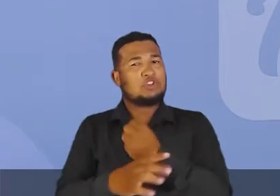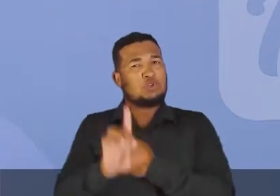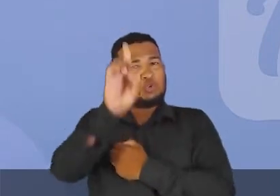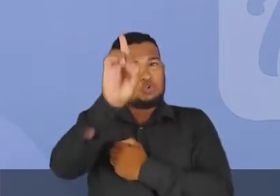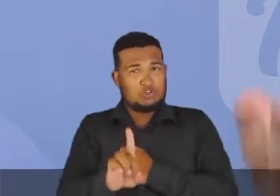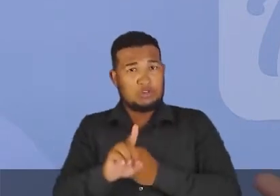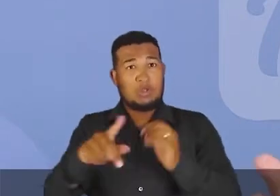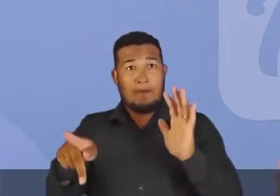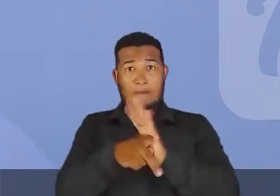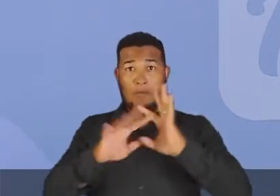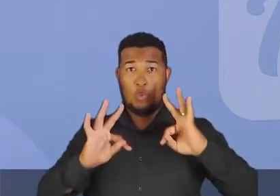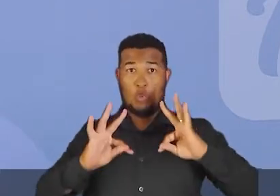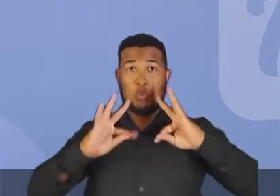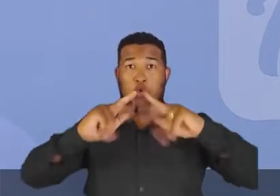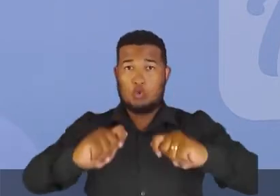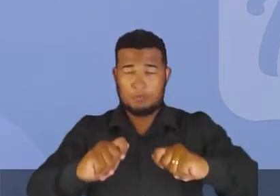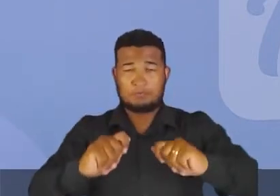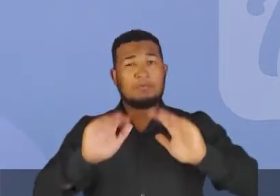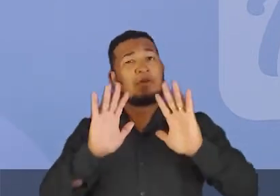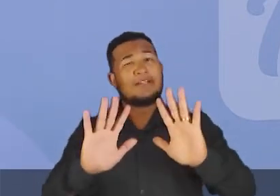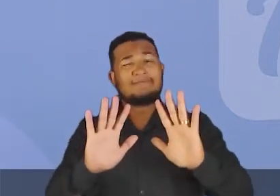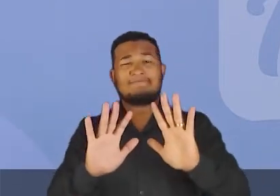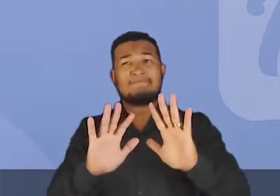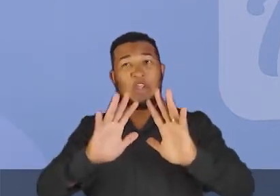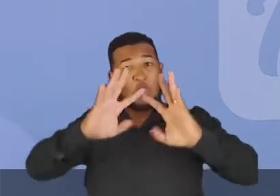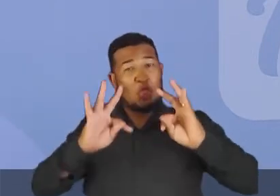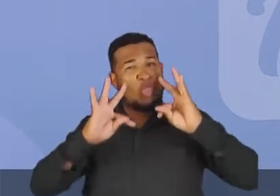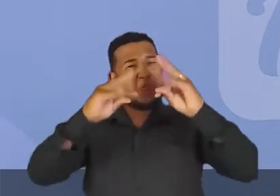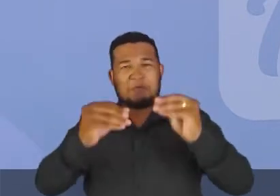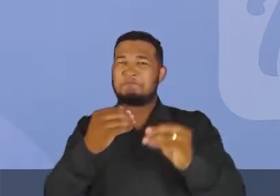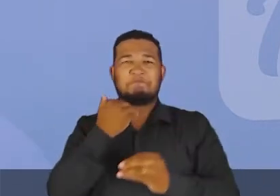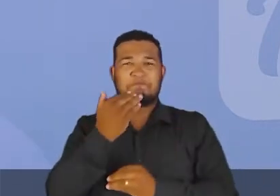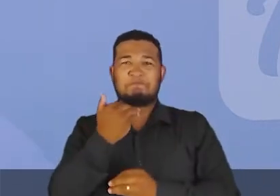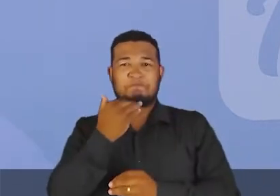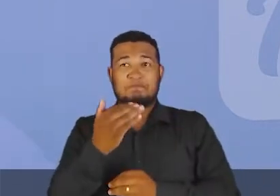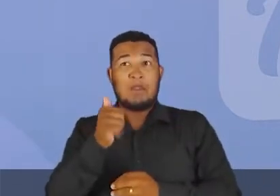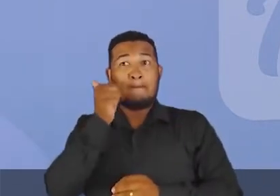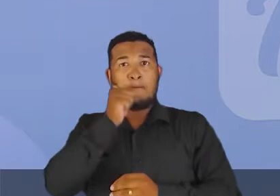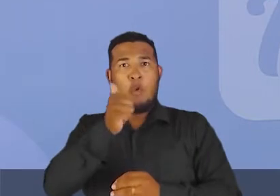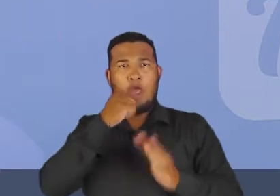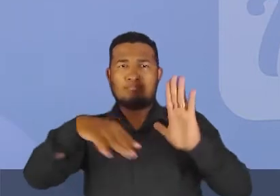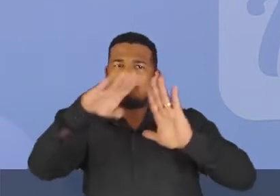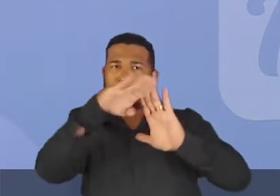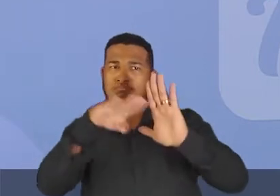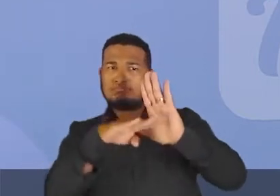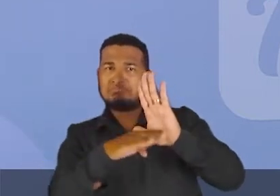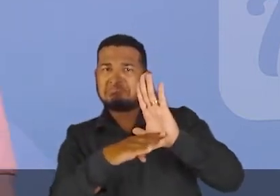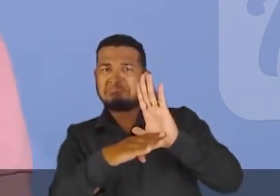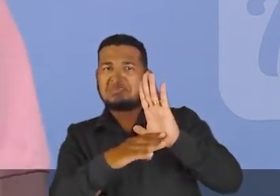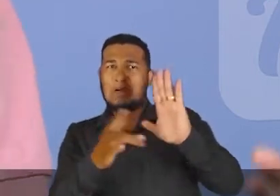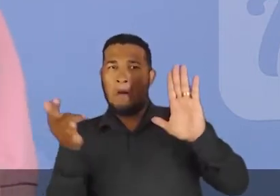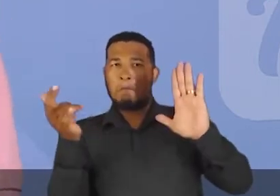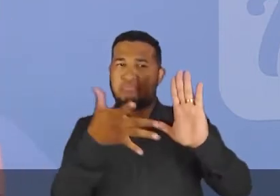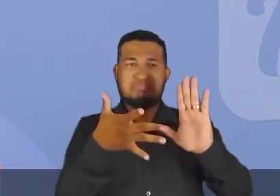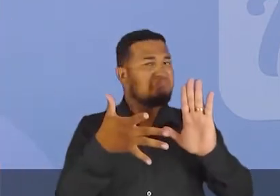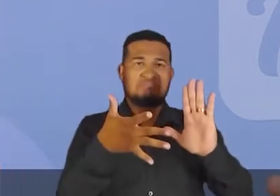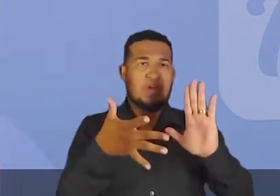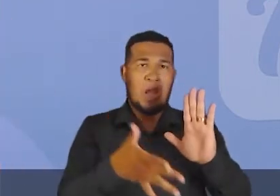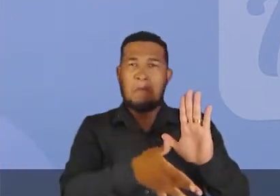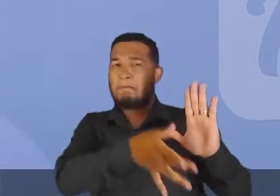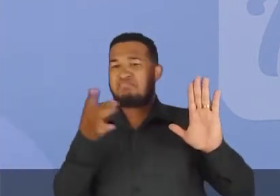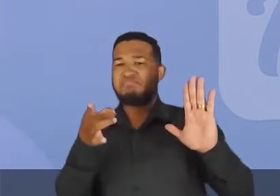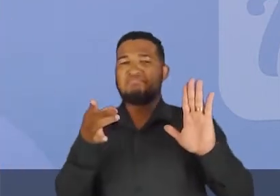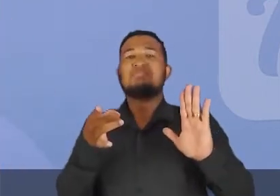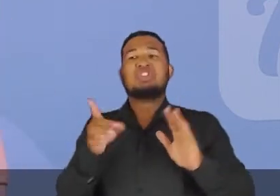direitos universais, ela não é universal. A mulher, nessa época, continuava não tendo